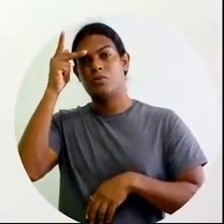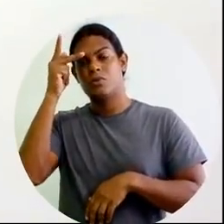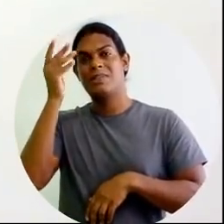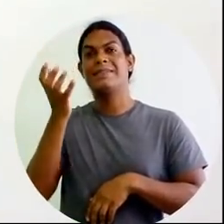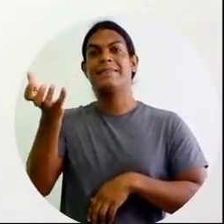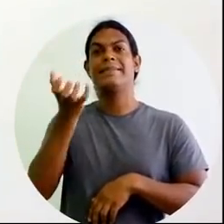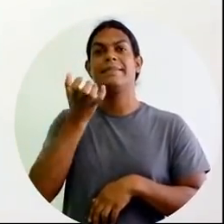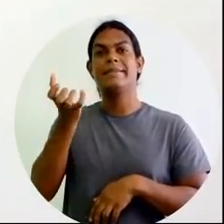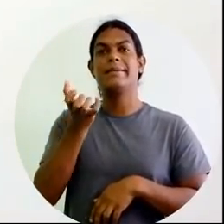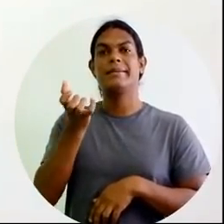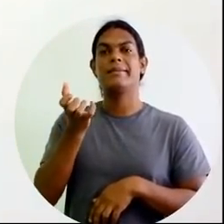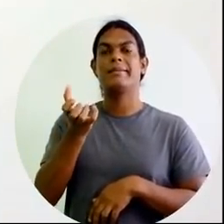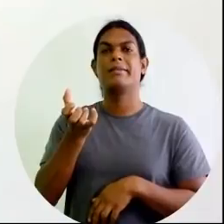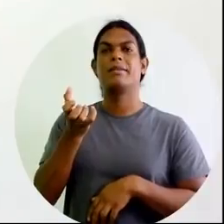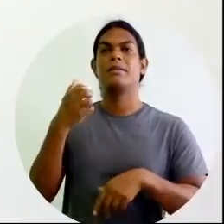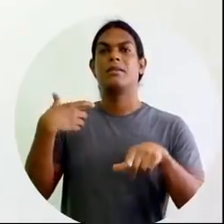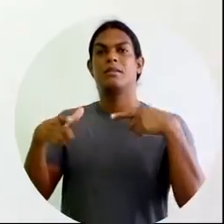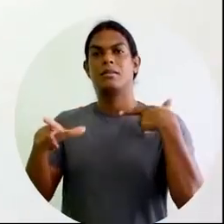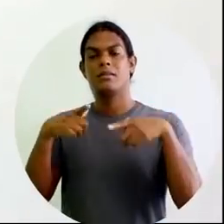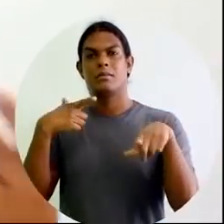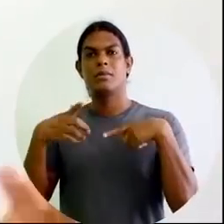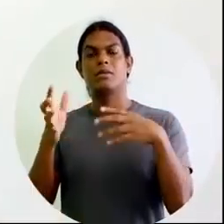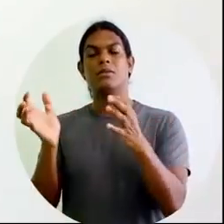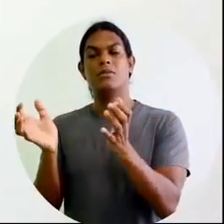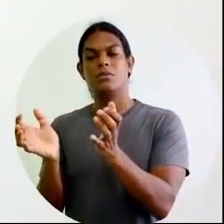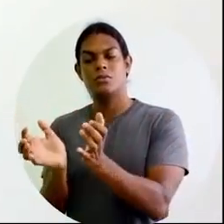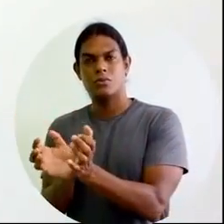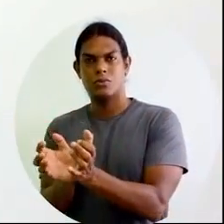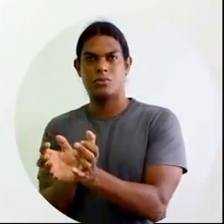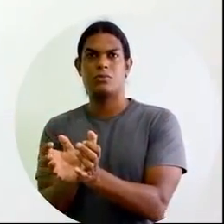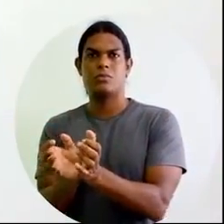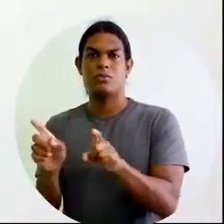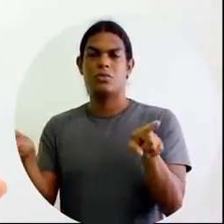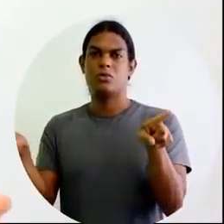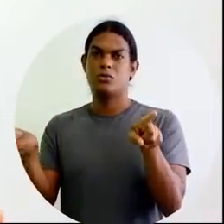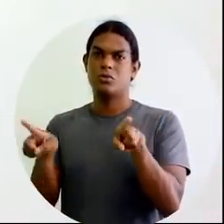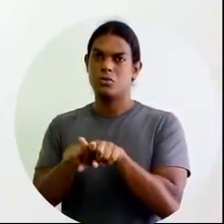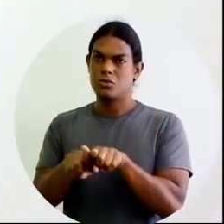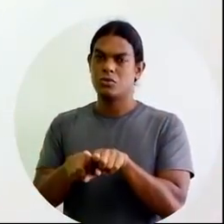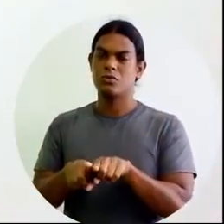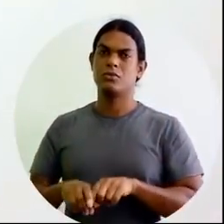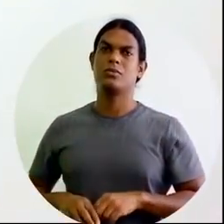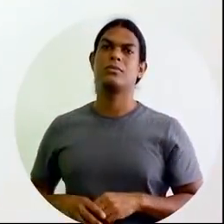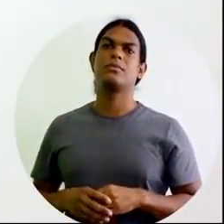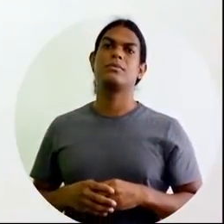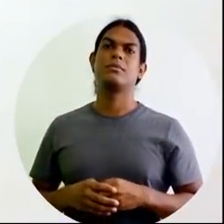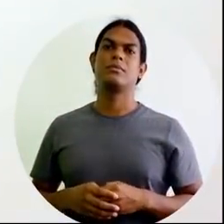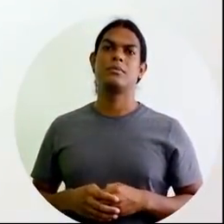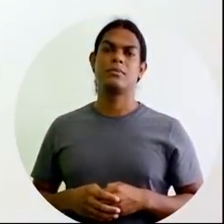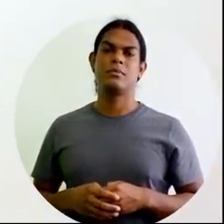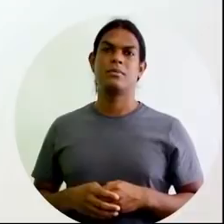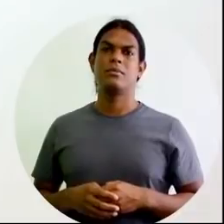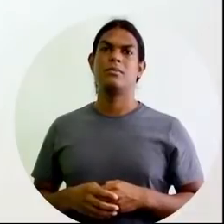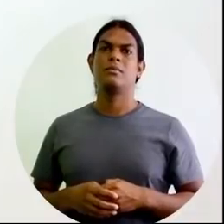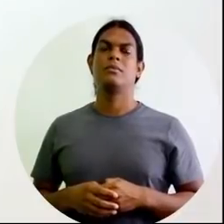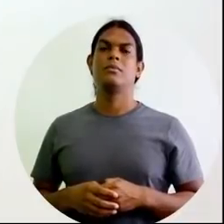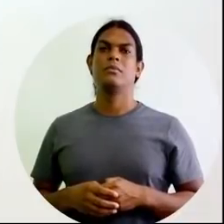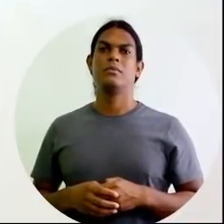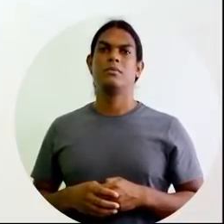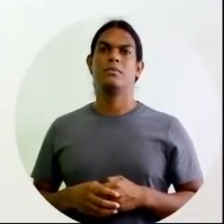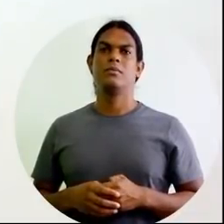juntos. Necessariamente, onde se tem diversas pessoas, não quer dizer que se tenha um grupo com foco,